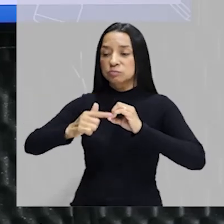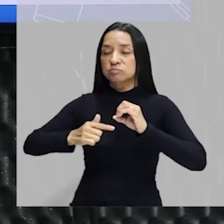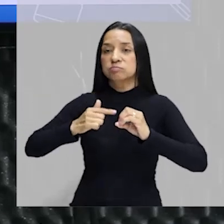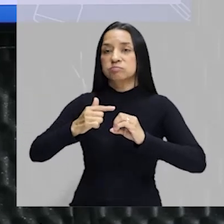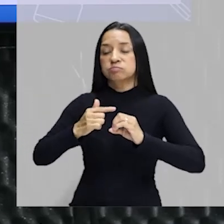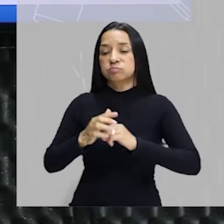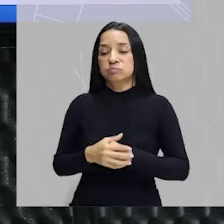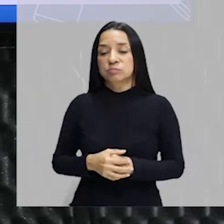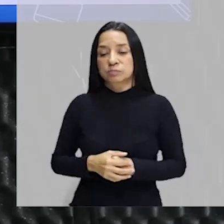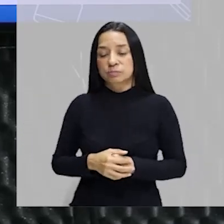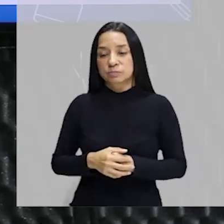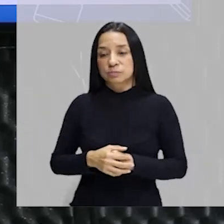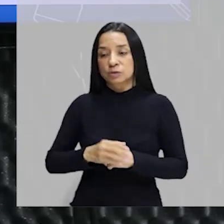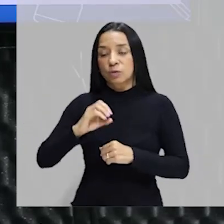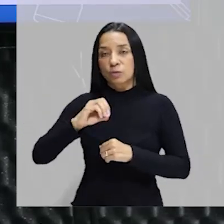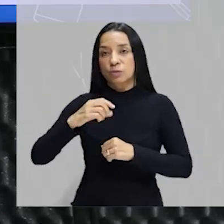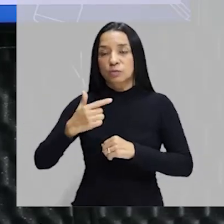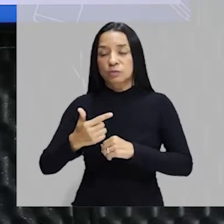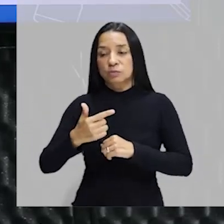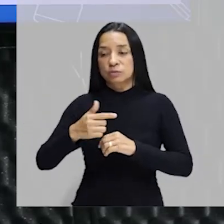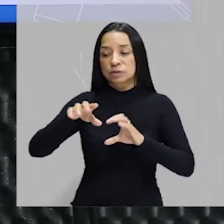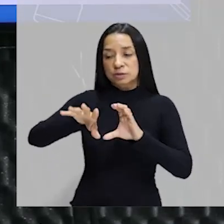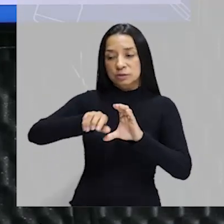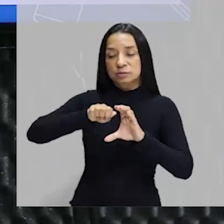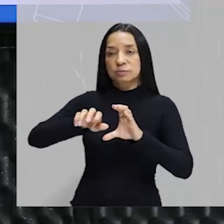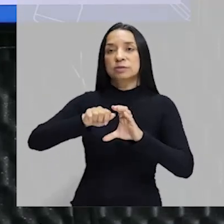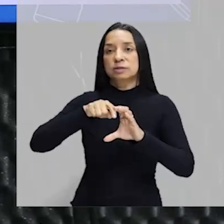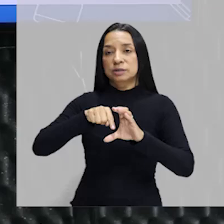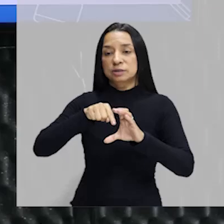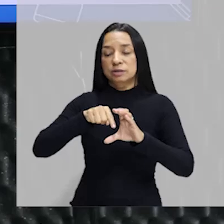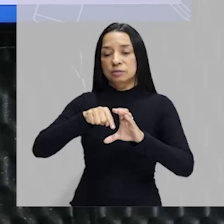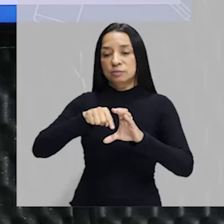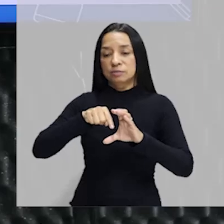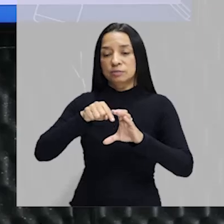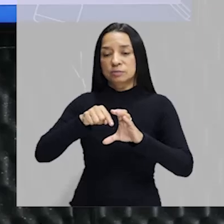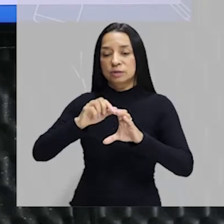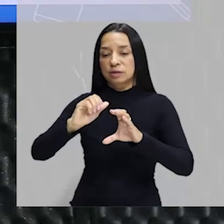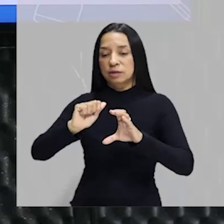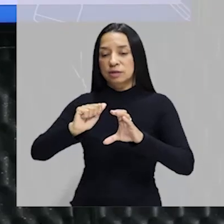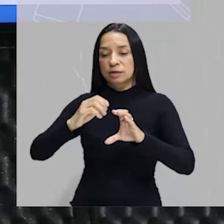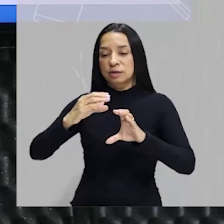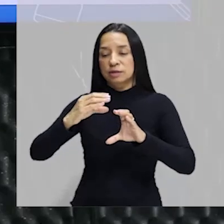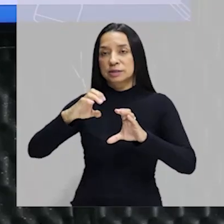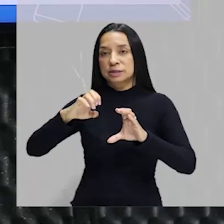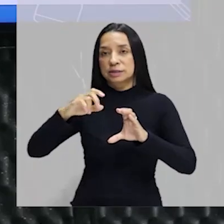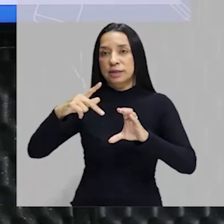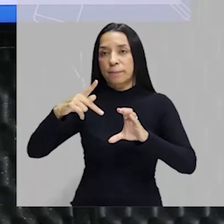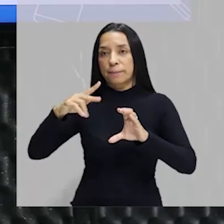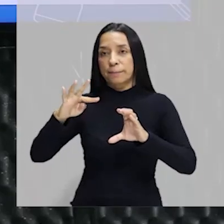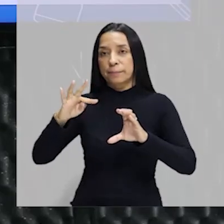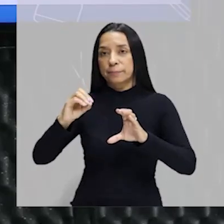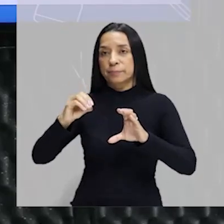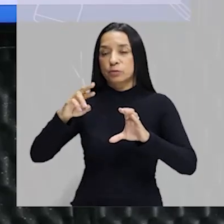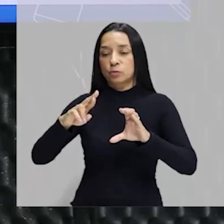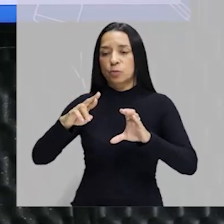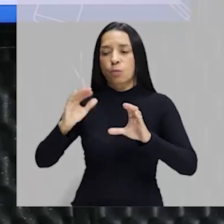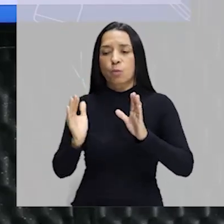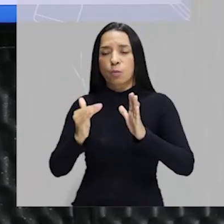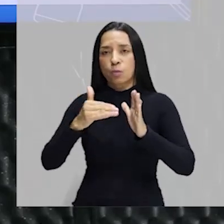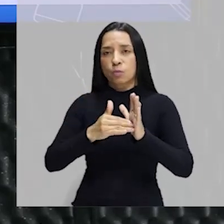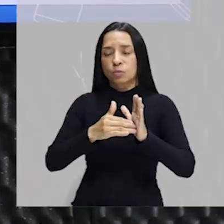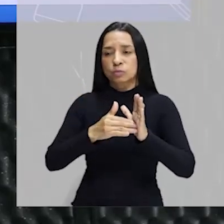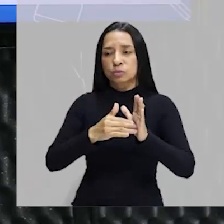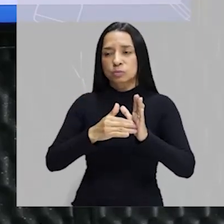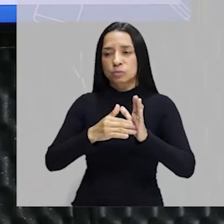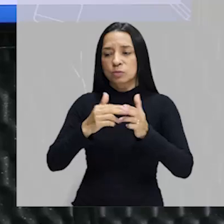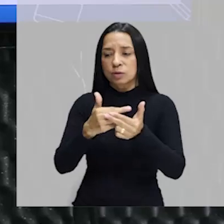diz que o oxigênio na respiração celular, ele é o aceptor final, ou seja, ele é o último componente que vai